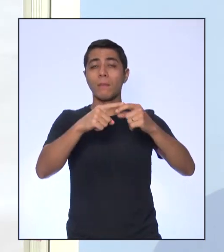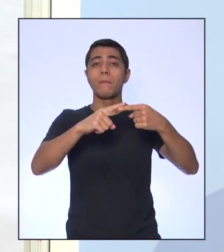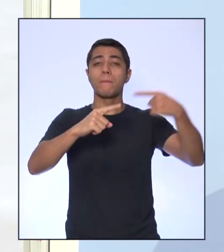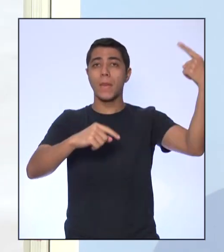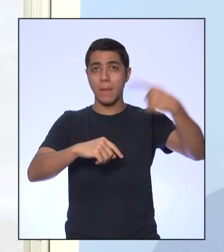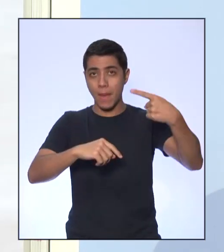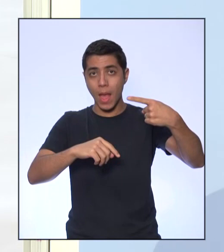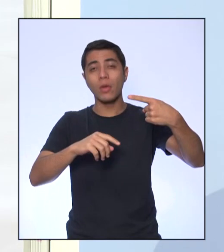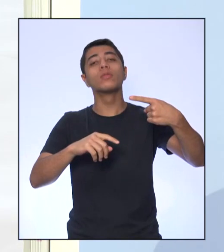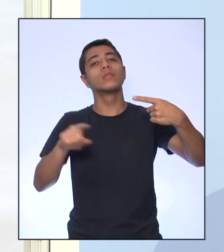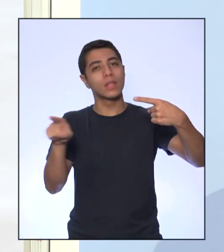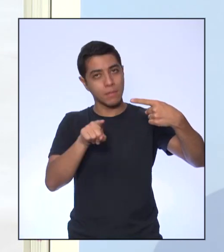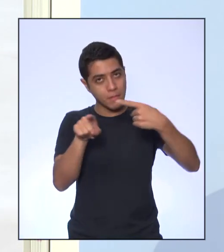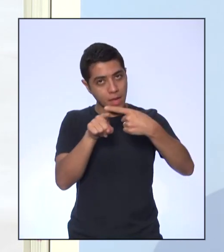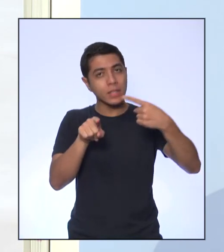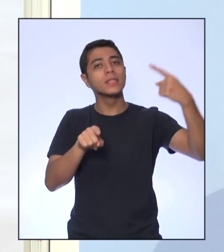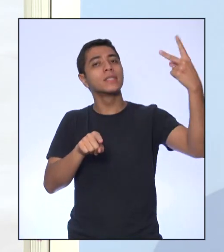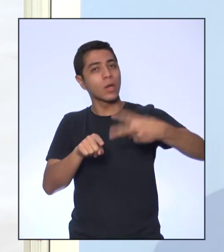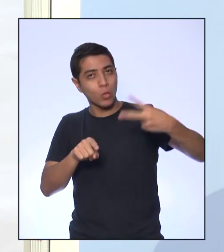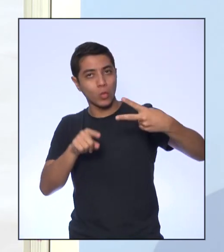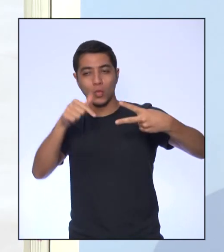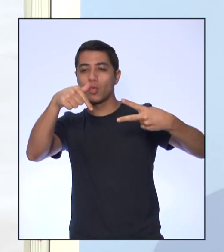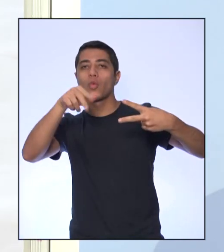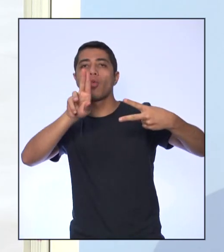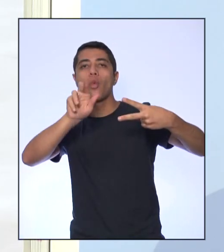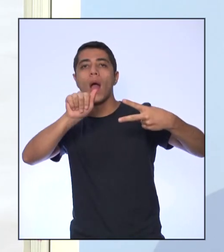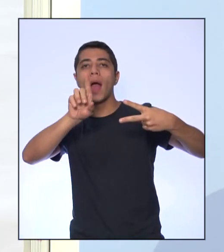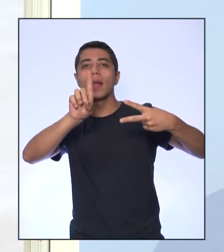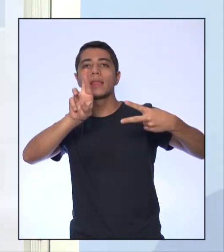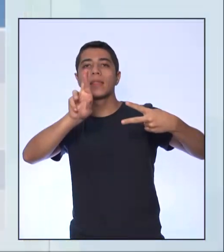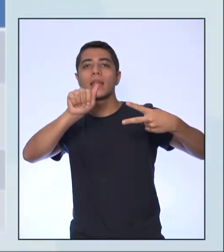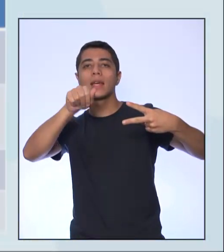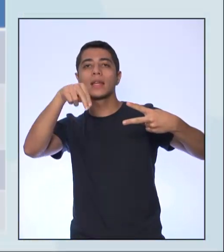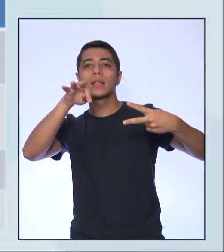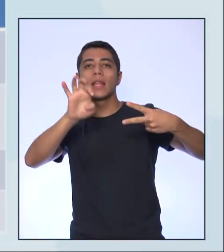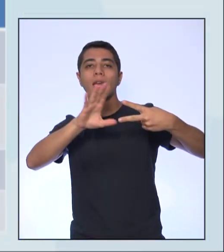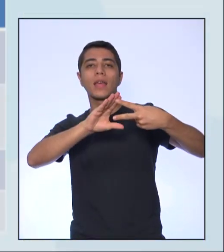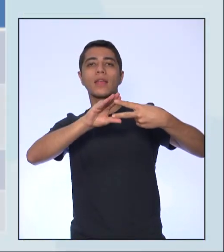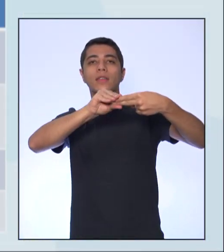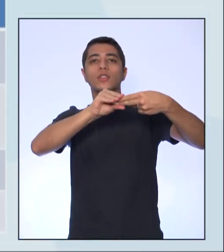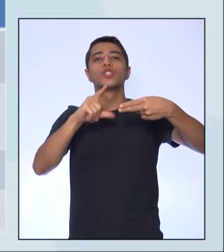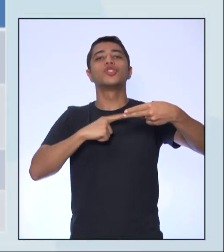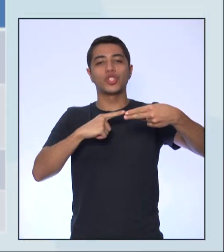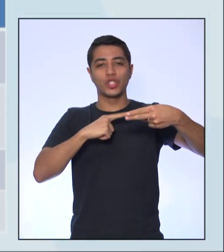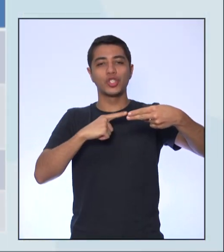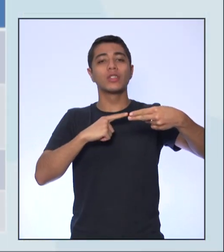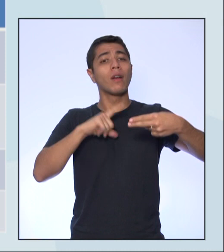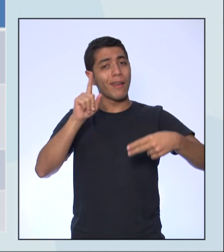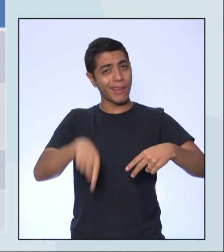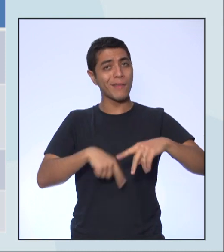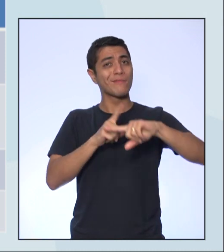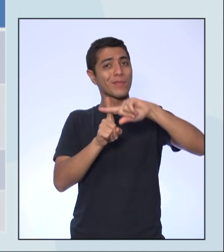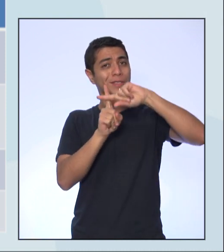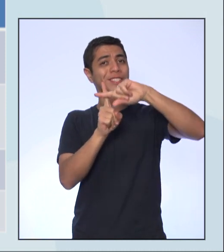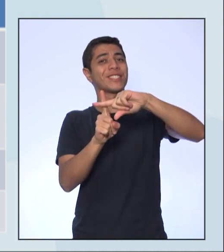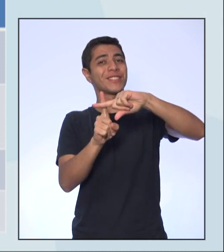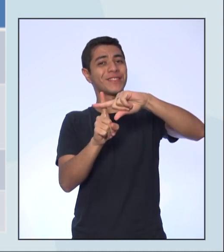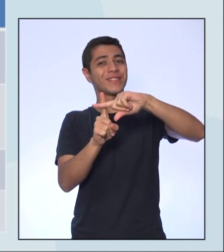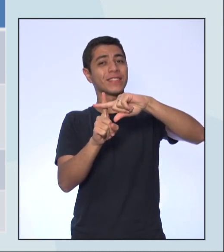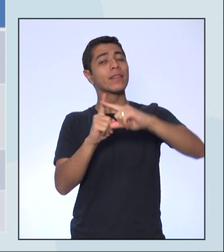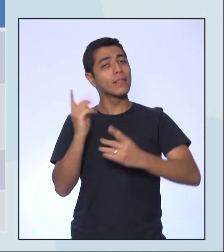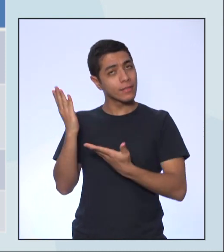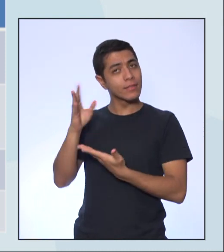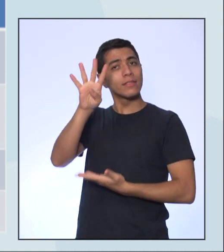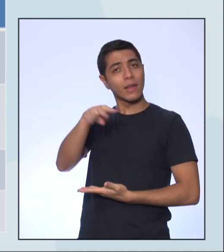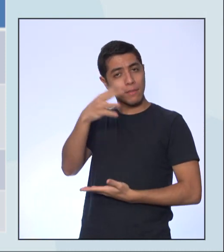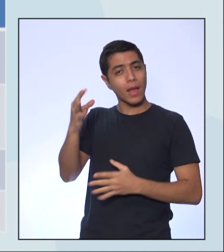ambos são positivos na tabela de vocês já está inclusive com um sinal para vocês verem né então sendo aí